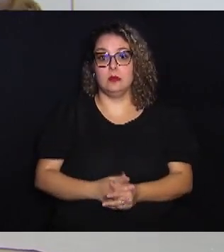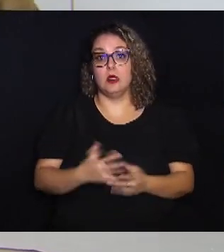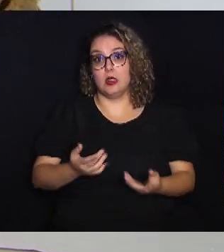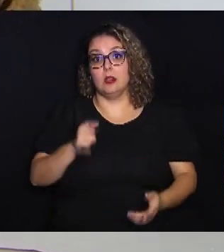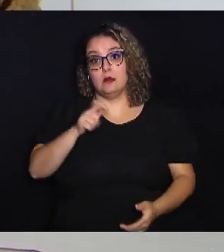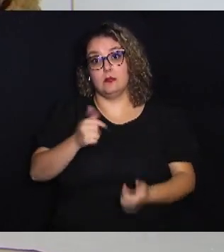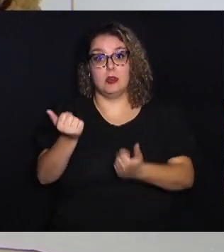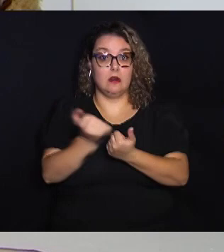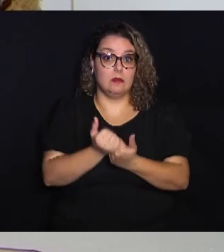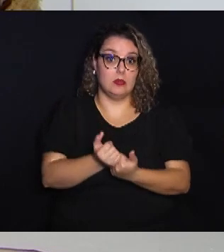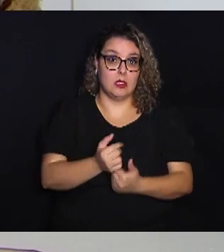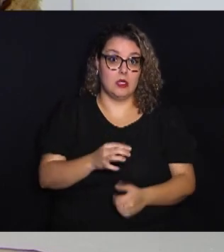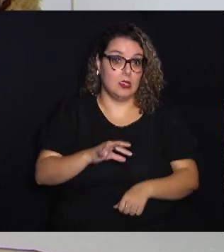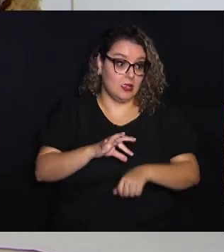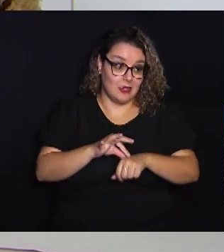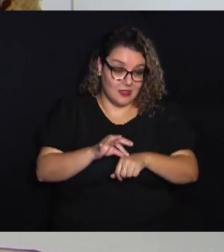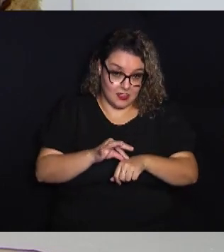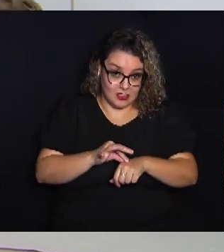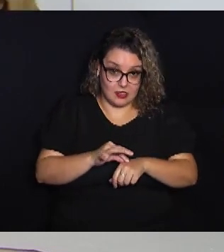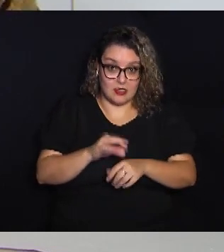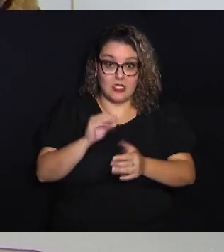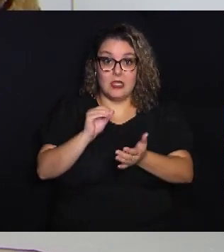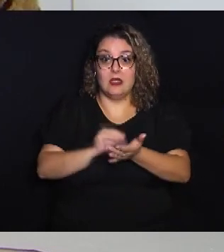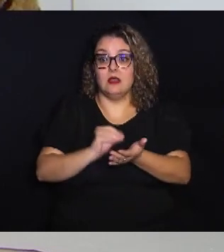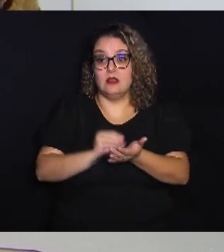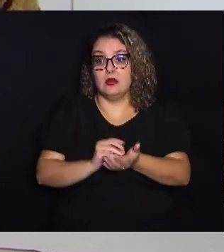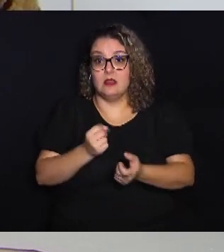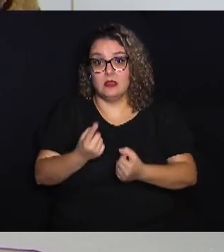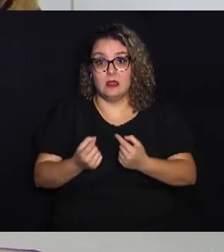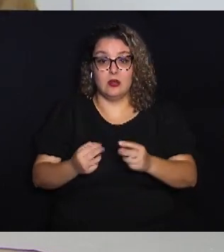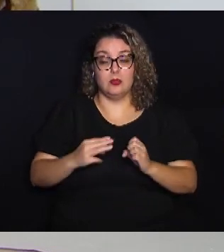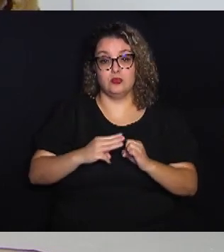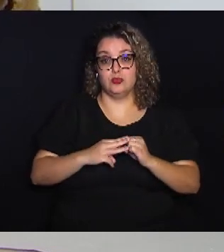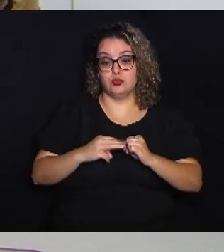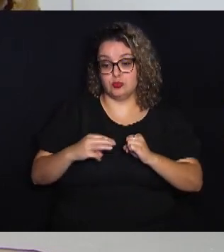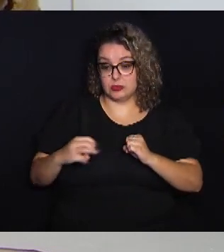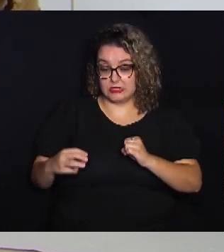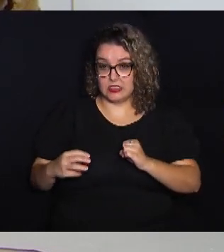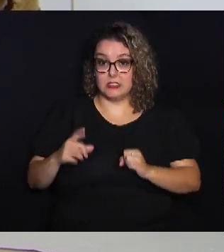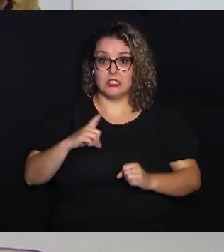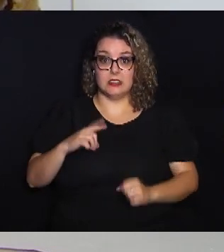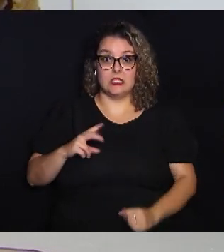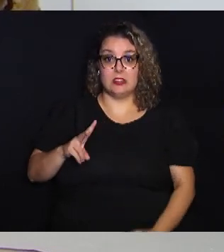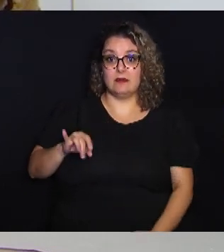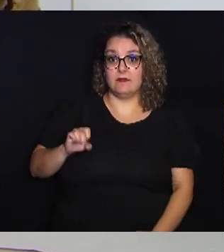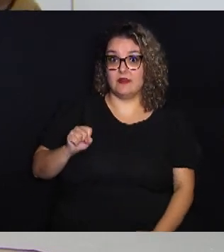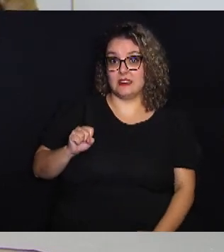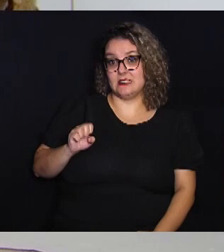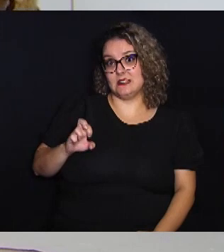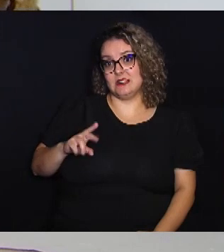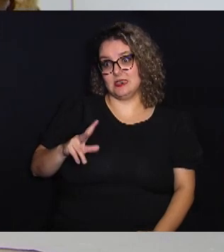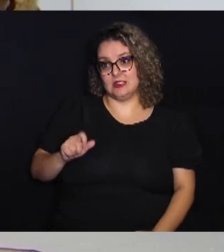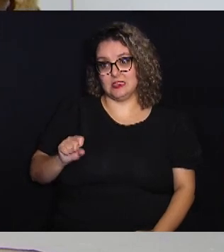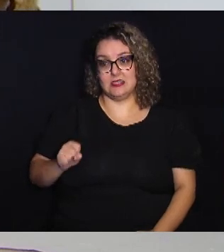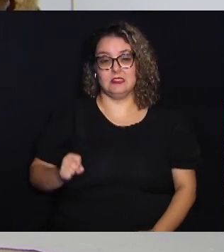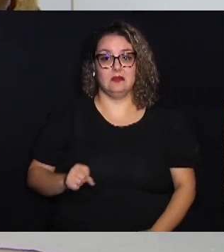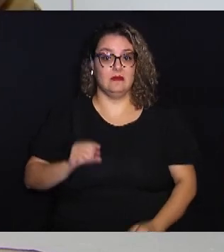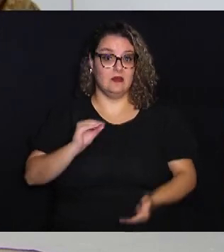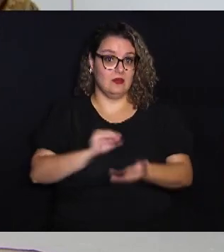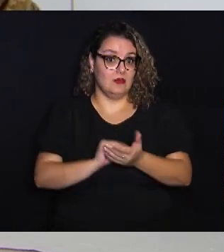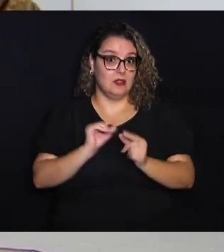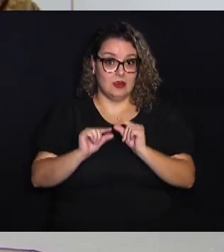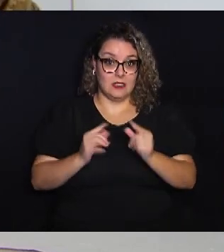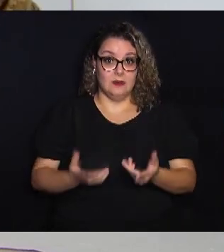E aí a pessoa vai e substitui por carne. Carne, vai faltar alguns minerais que existem nas vísceras, vai faltar um